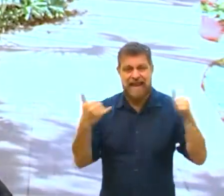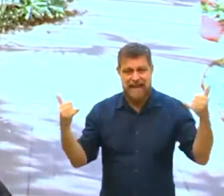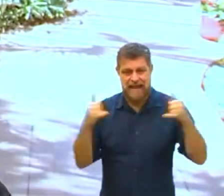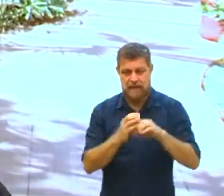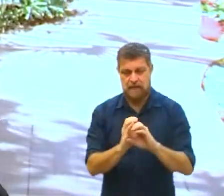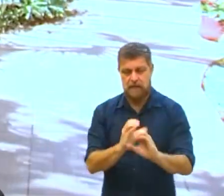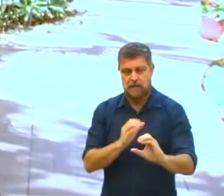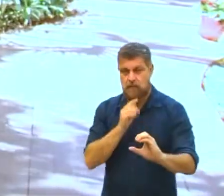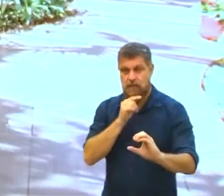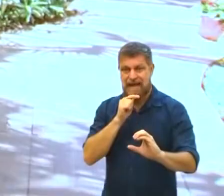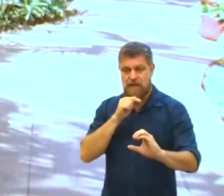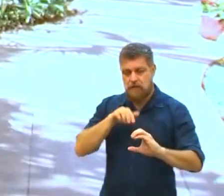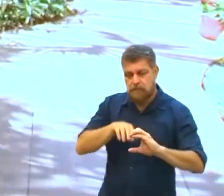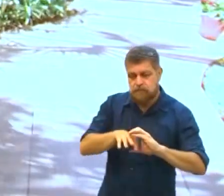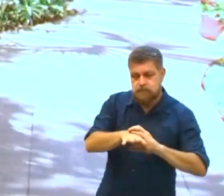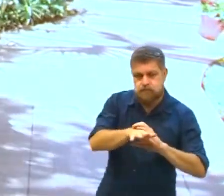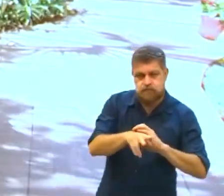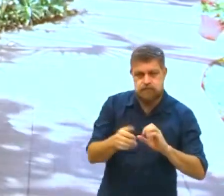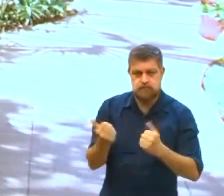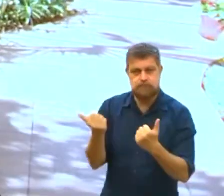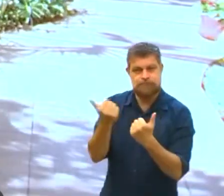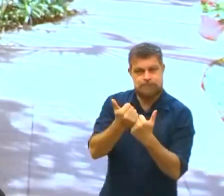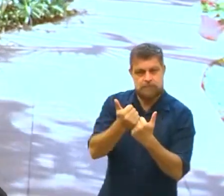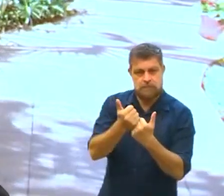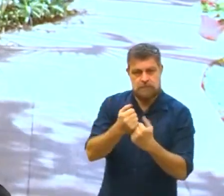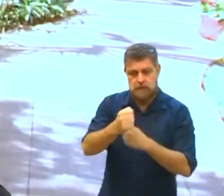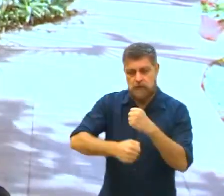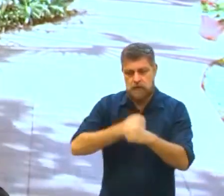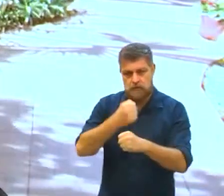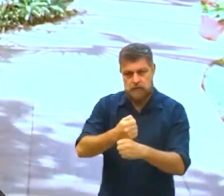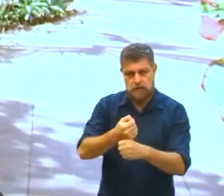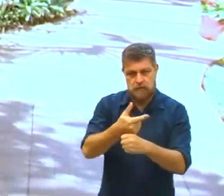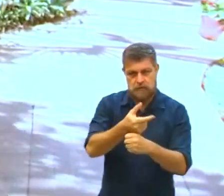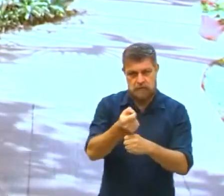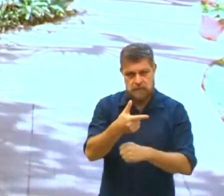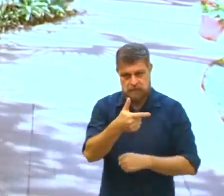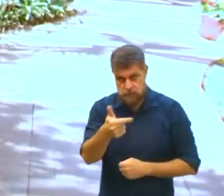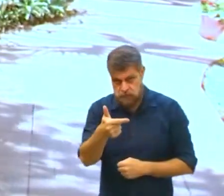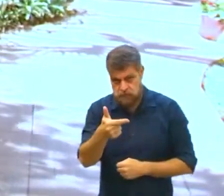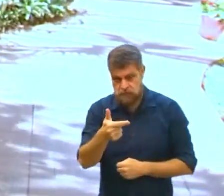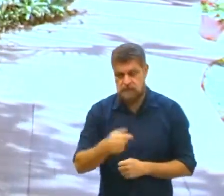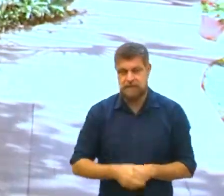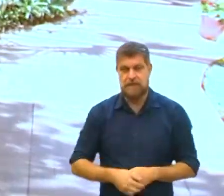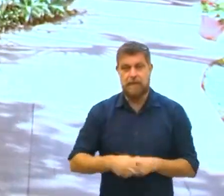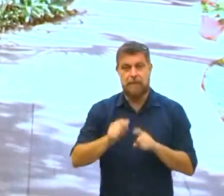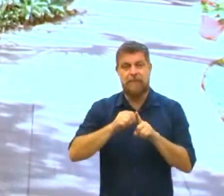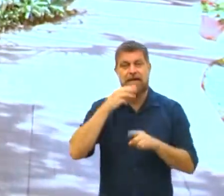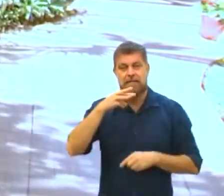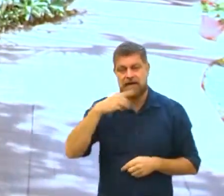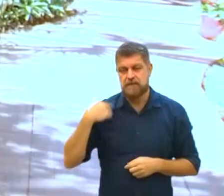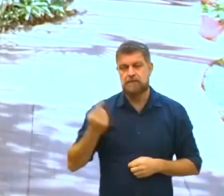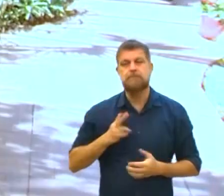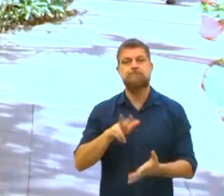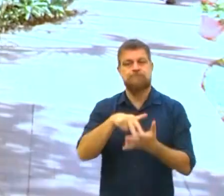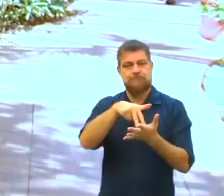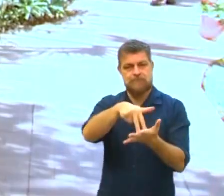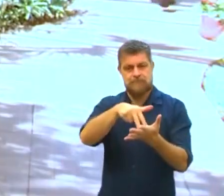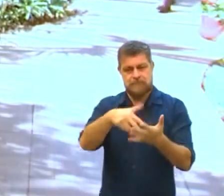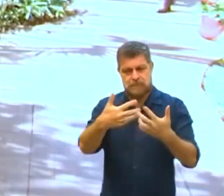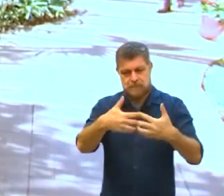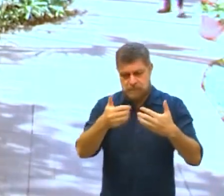elétrica, hidráulica, e que em 2022, março de 2022, a nossa expectativa é estar de